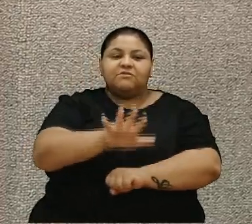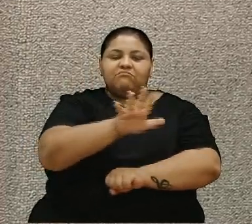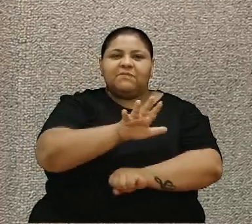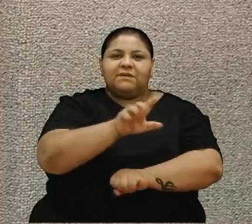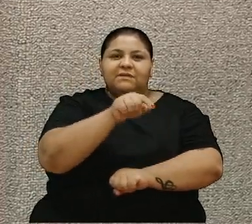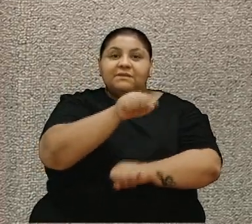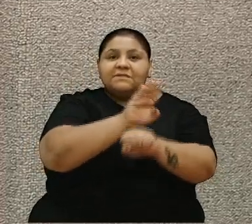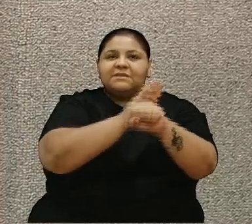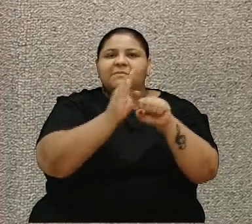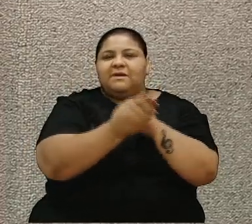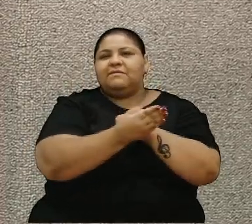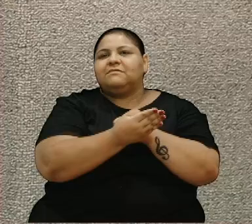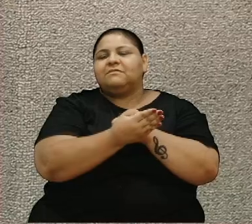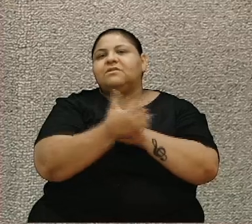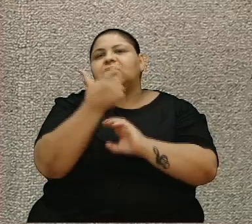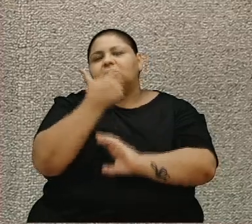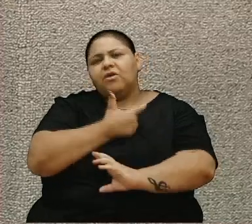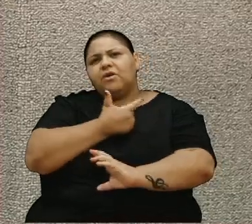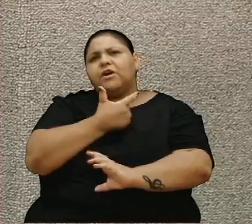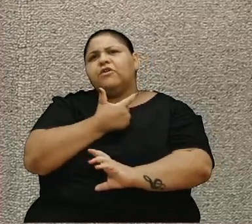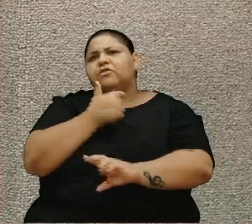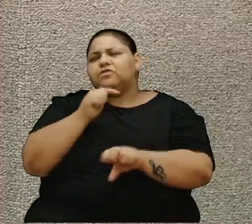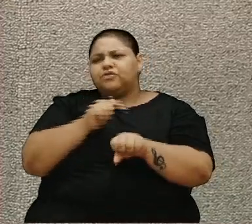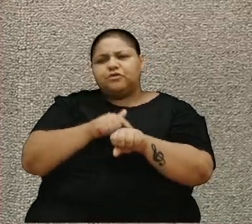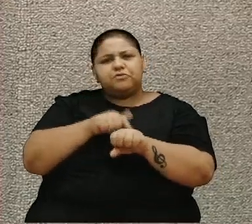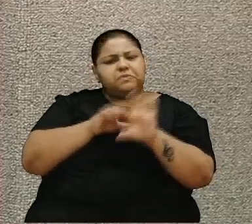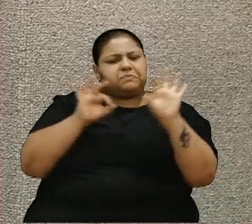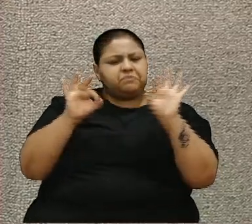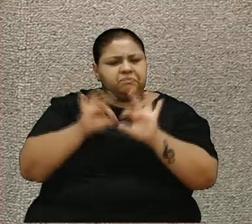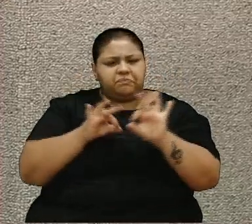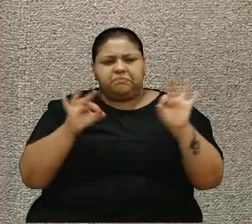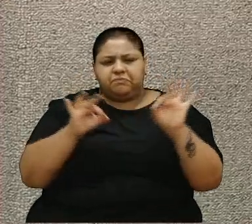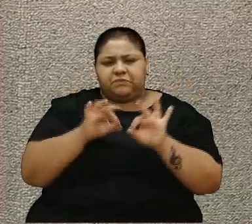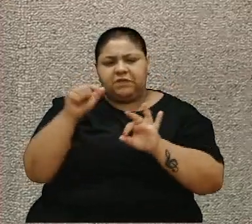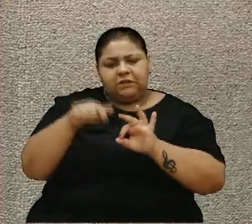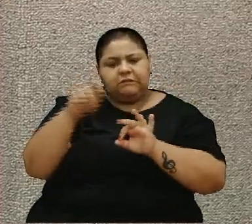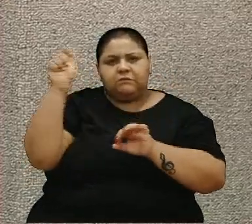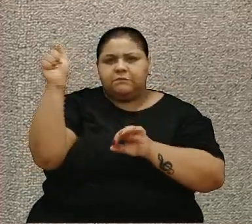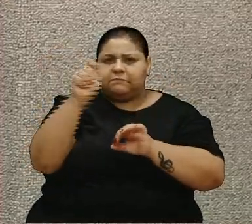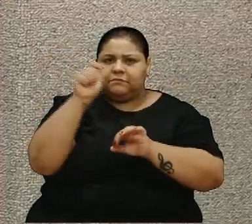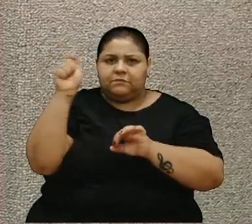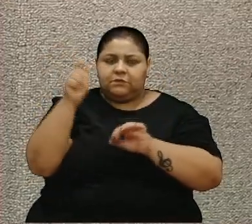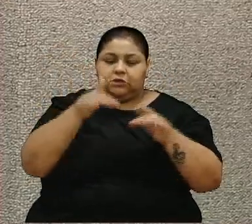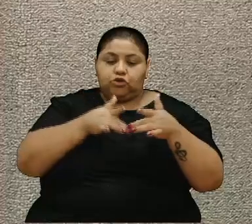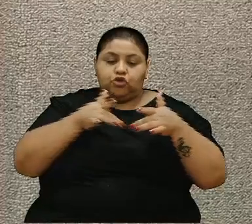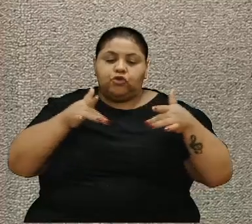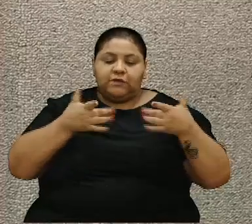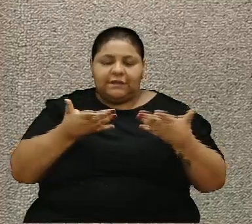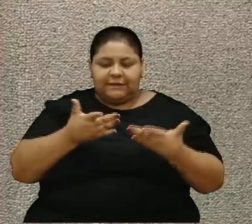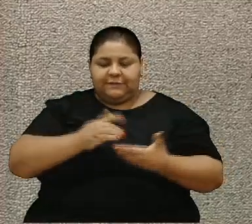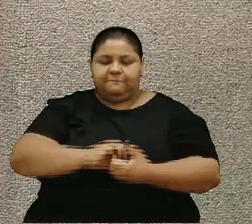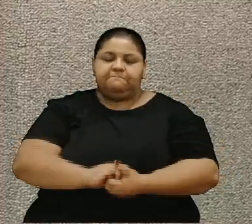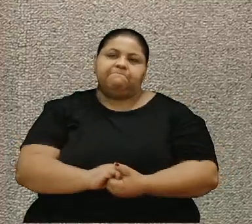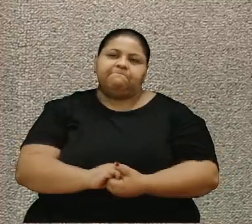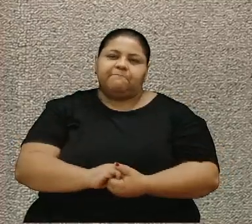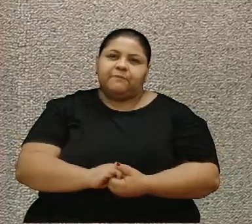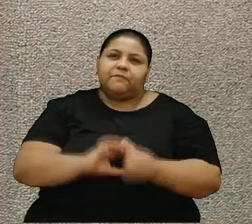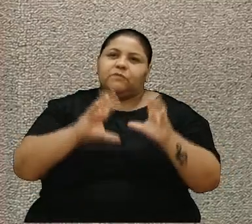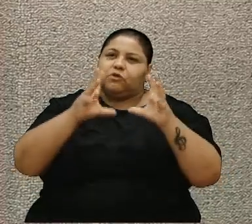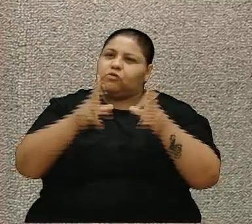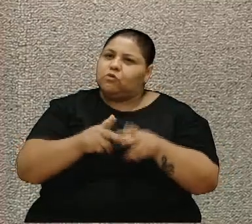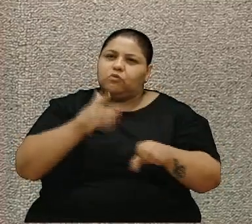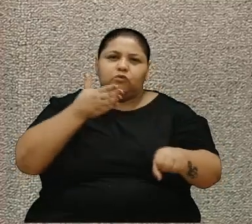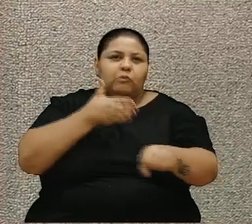Velho. E eu acho que foi, de fato, um momento extraordinário no Rio Grande do Sul de solidariedade, né, que todo mundo se